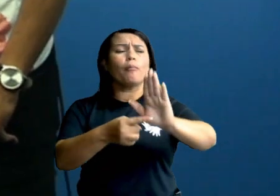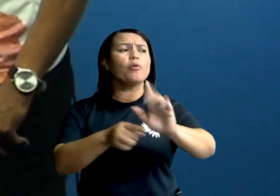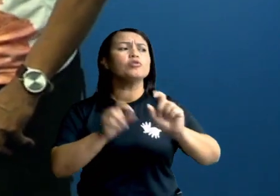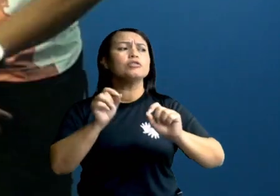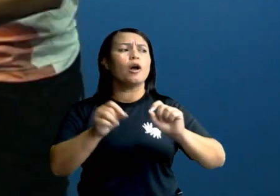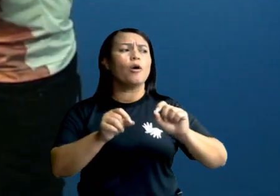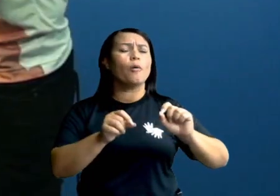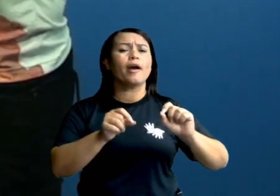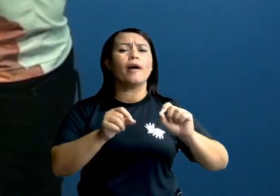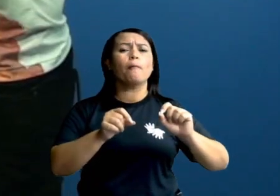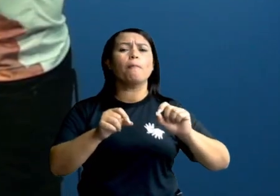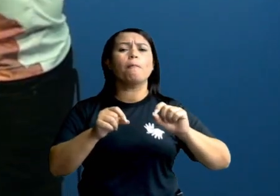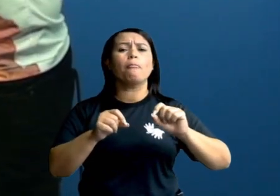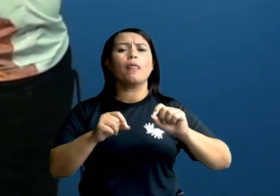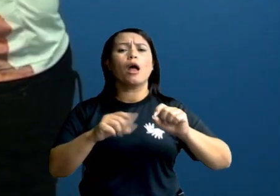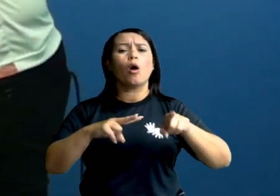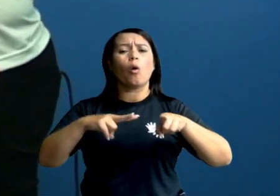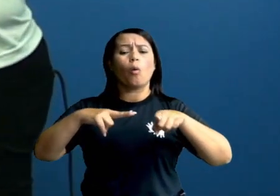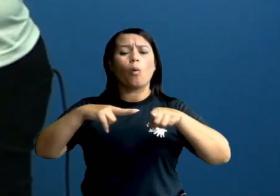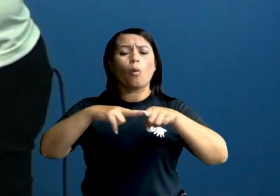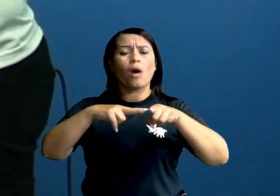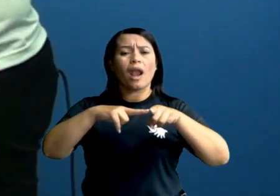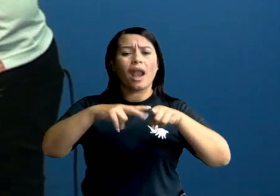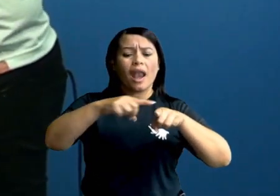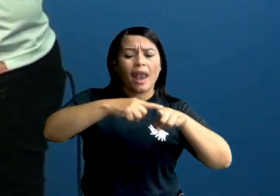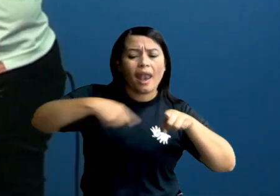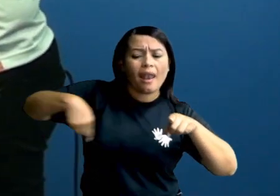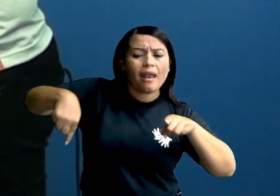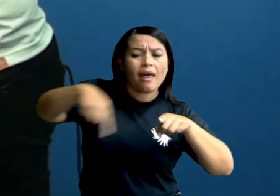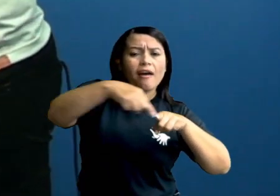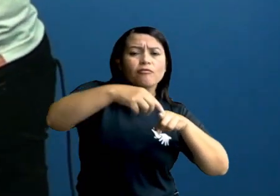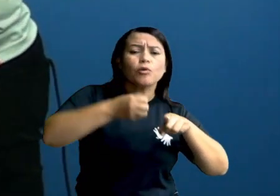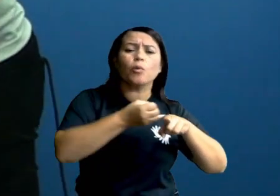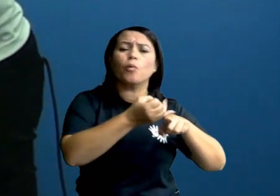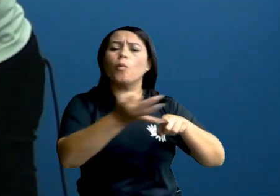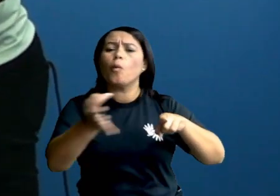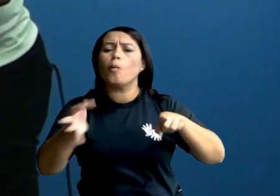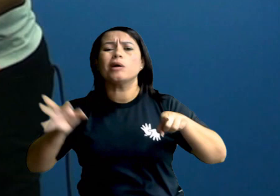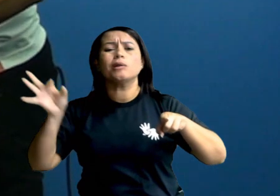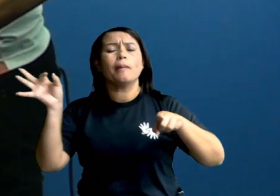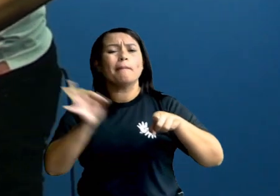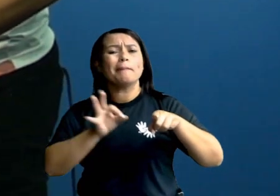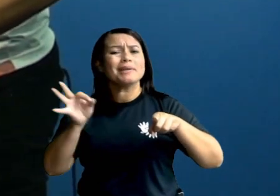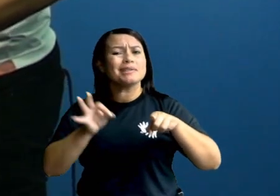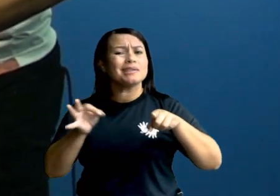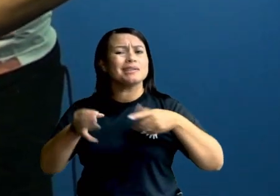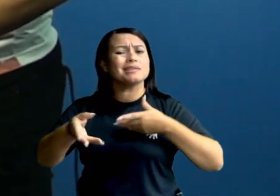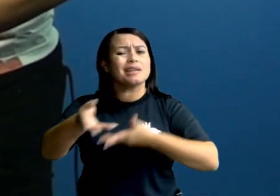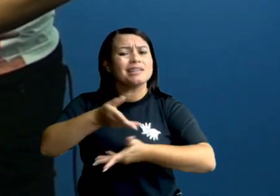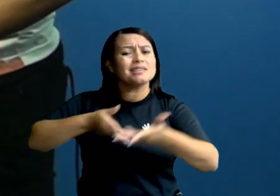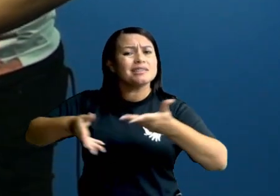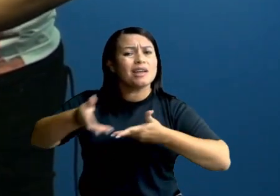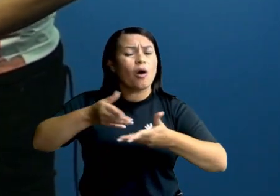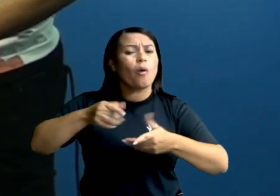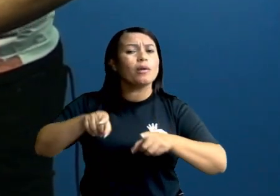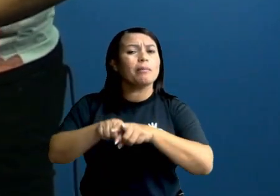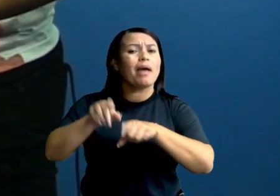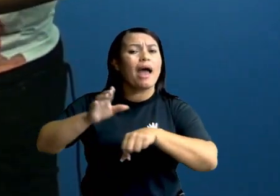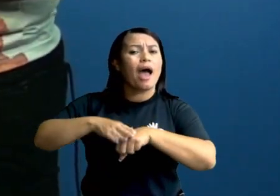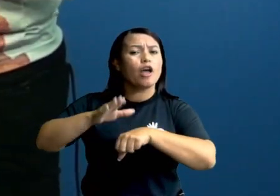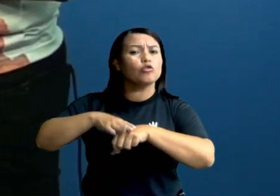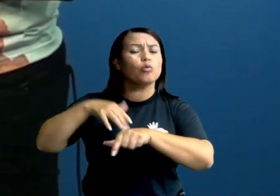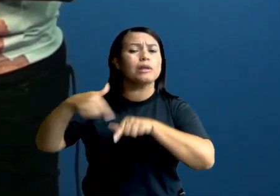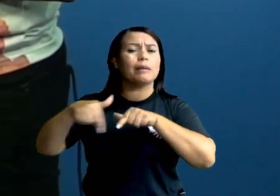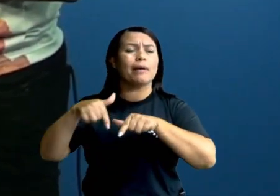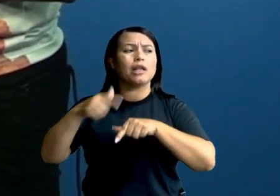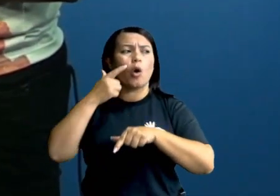exatamente como o percentual de pessoas atuando no setor terciário é gigantesco. Veja que um dado de 2016 sobre a